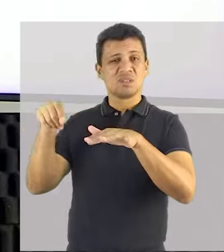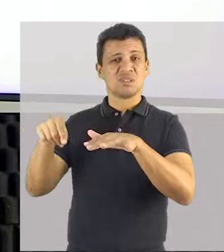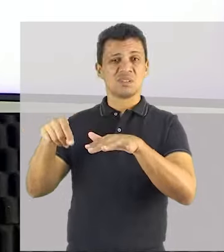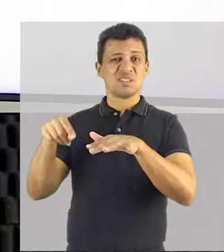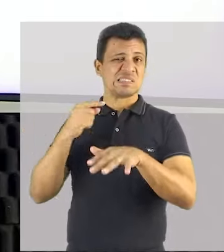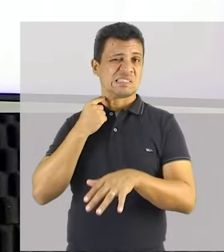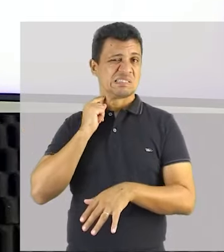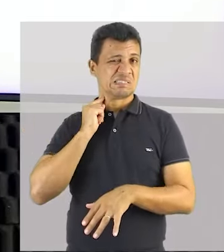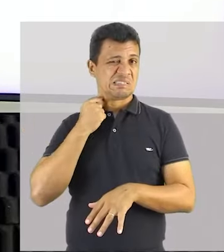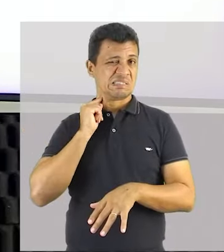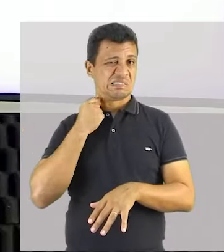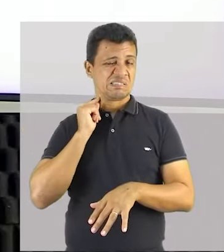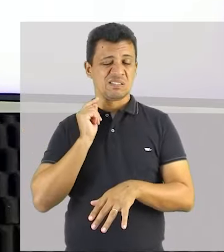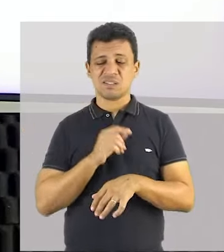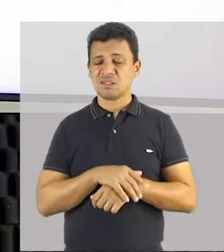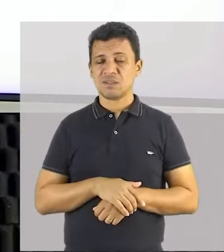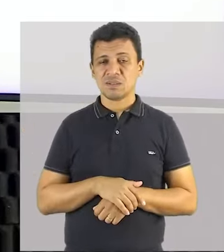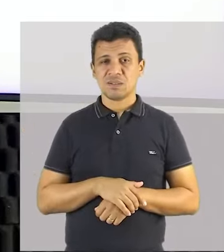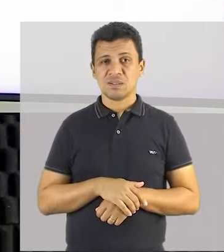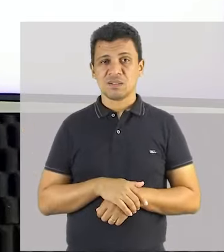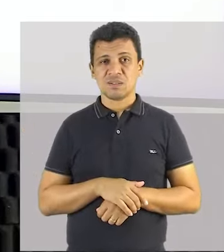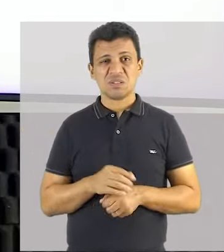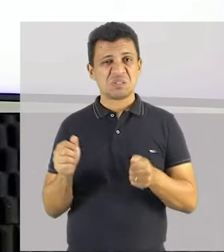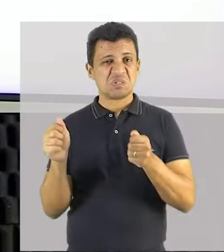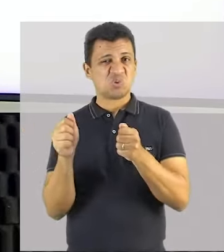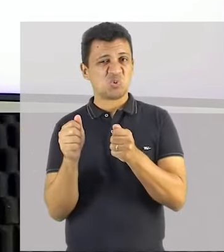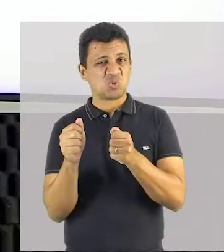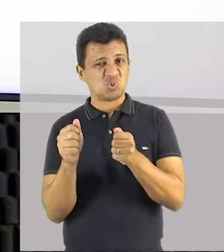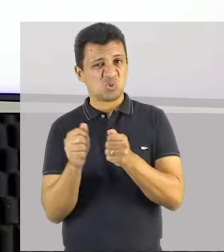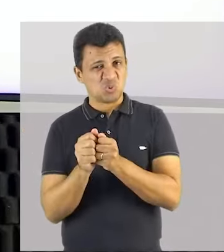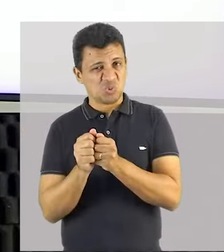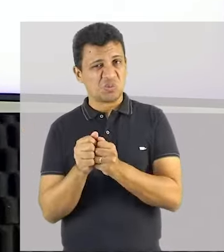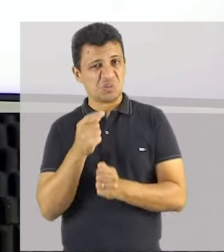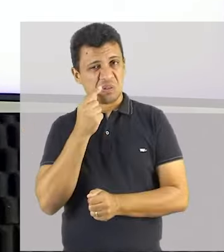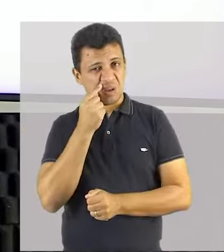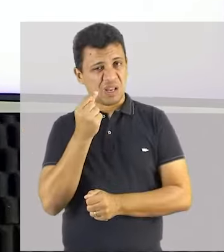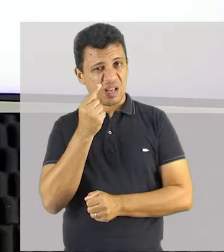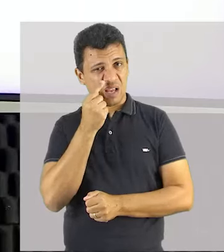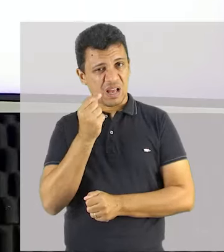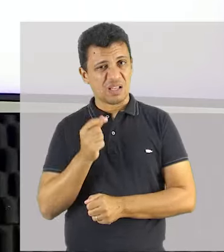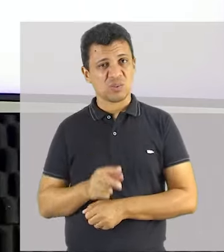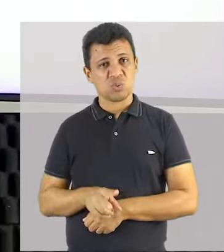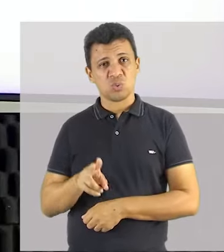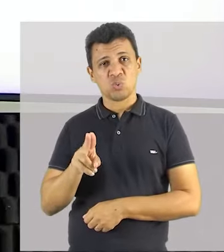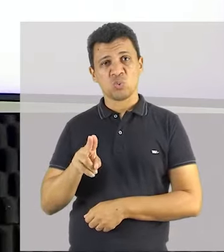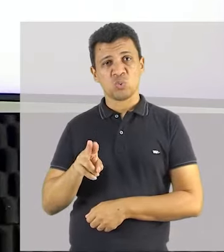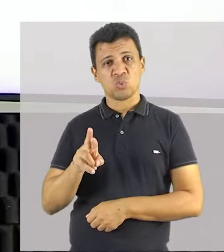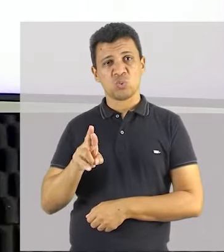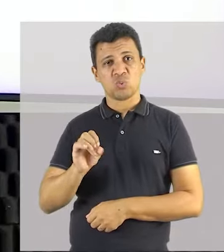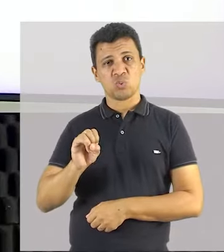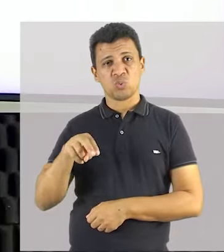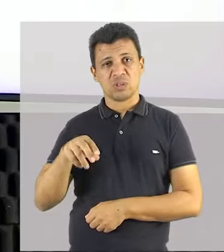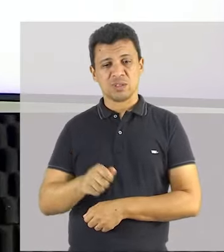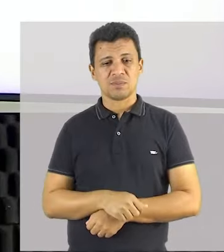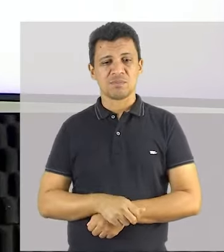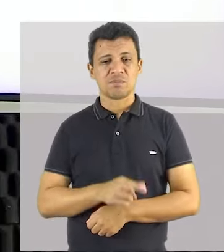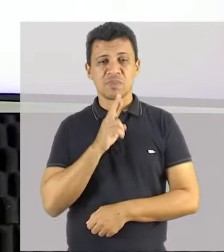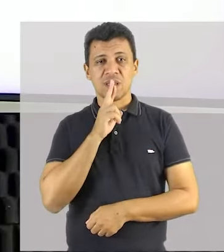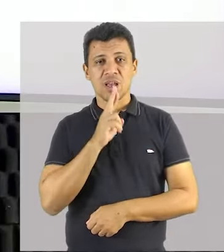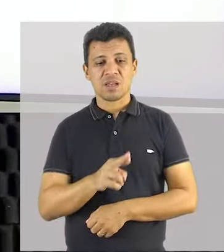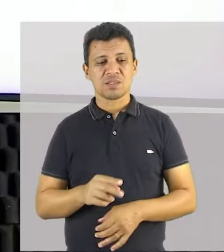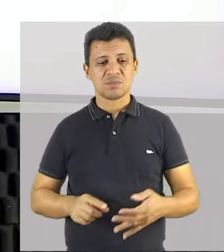traz uma água suja com o a urina do rato né então leptospirose letra